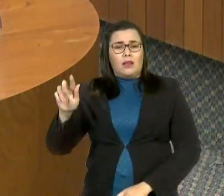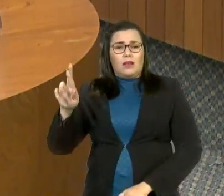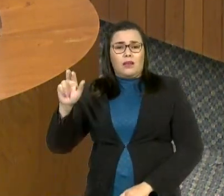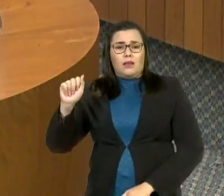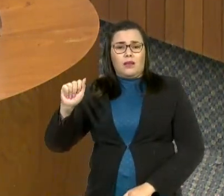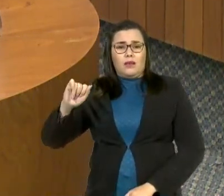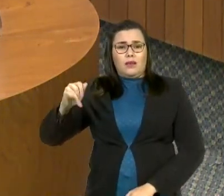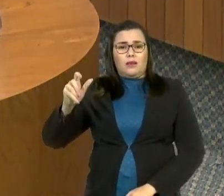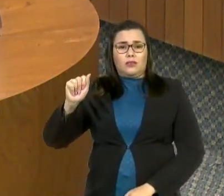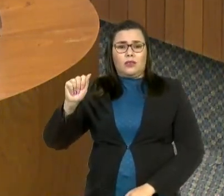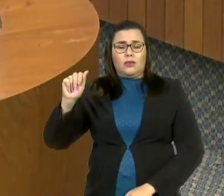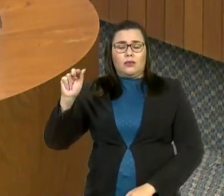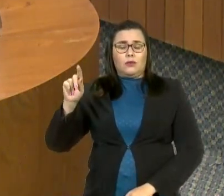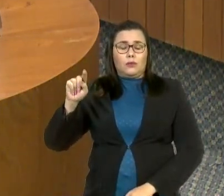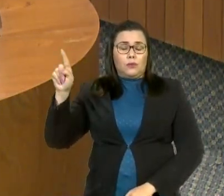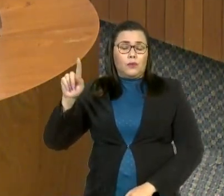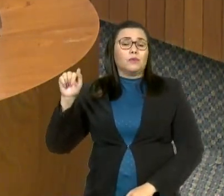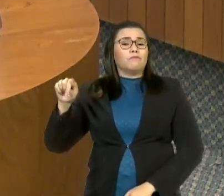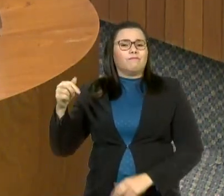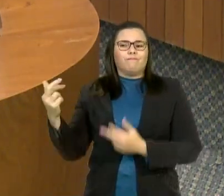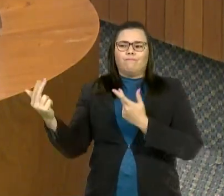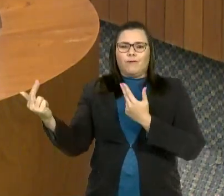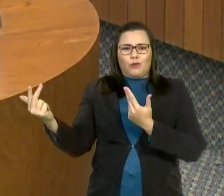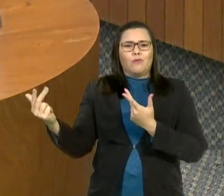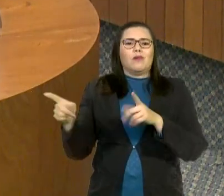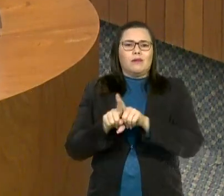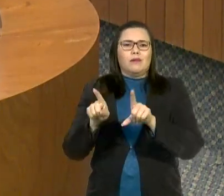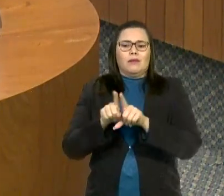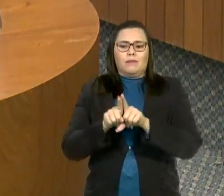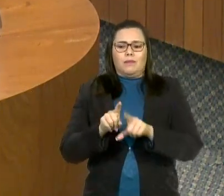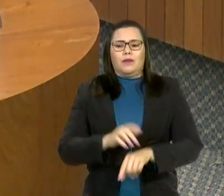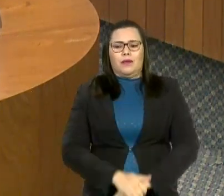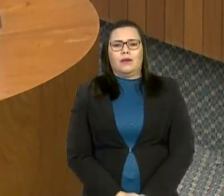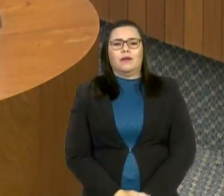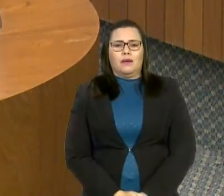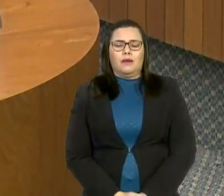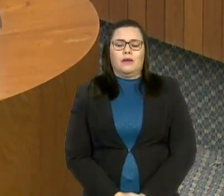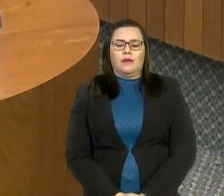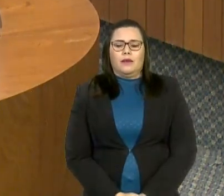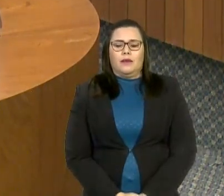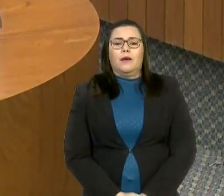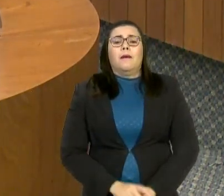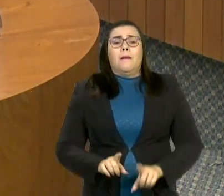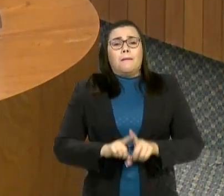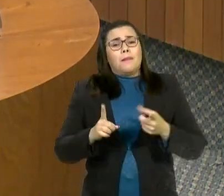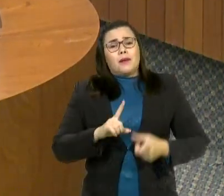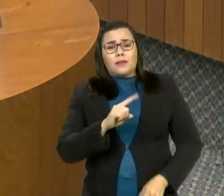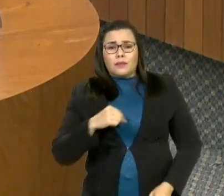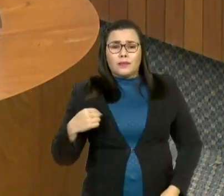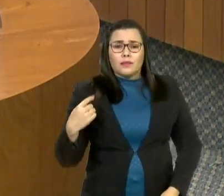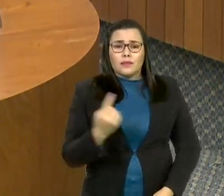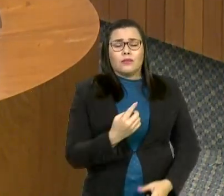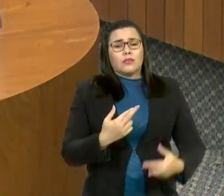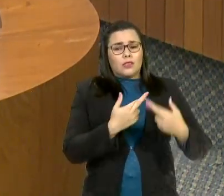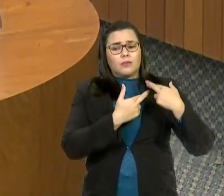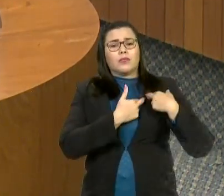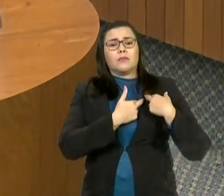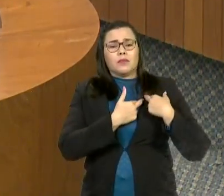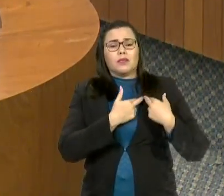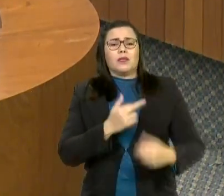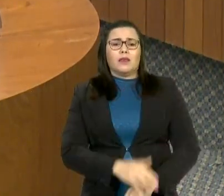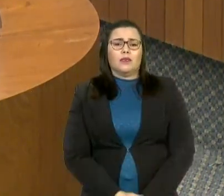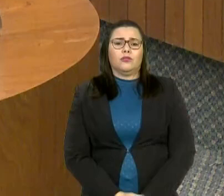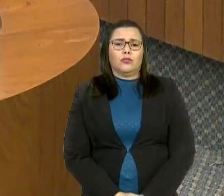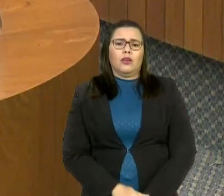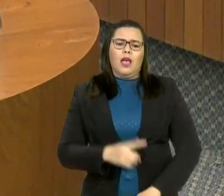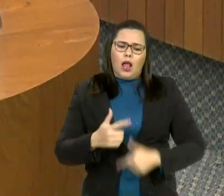é a mesma dificuldade que os demais municípios enfrentam. Então, nós temos que ter essa atuação conjunta e o papel da nossa bancada federal vai ser fundamental nesse